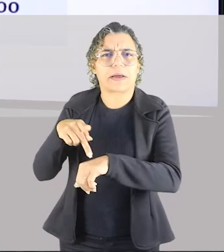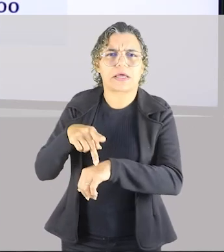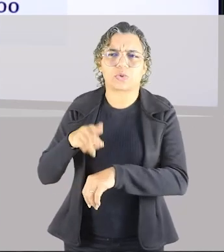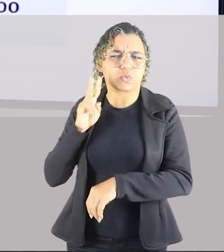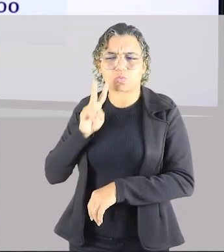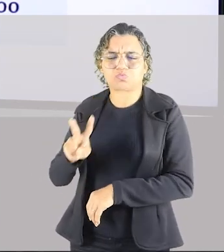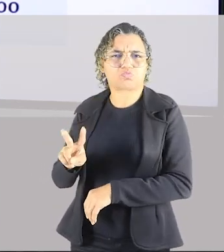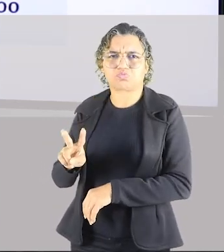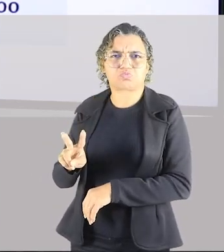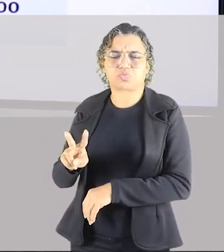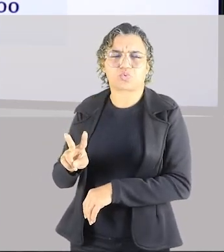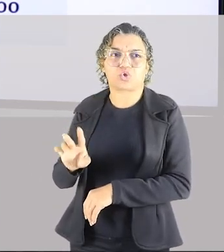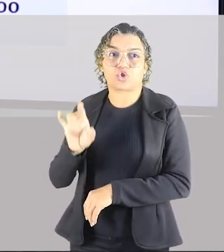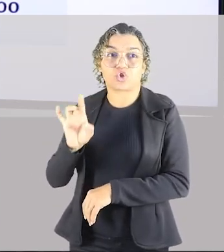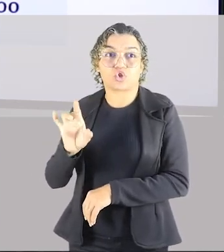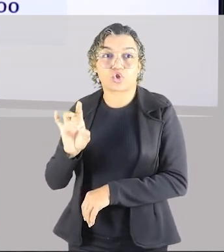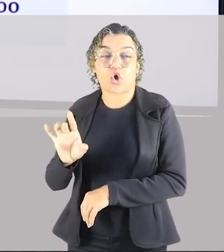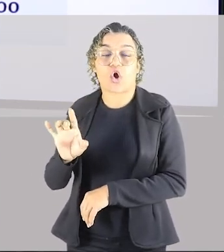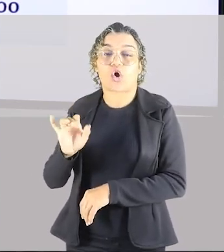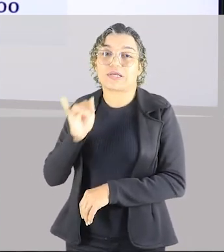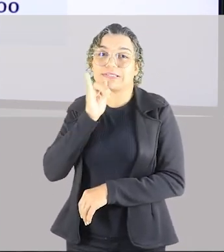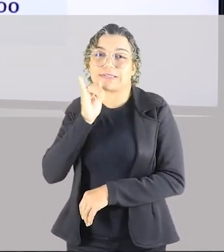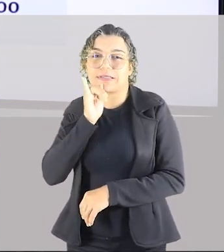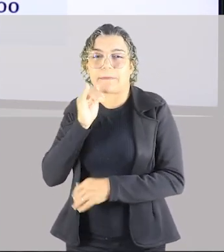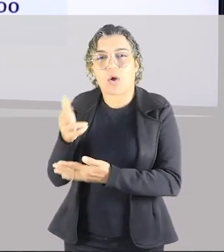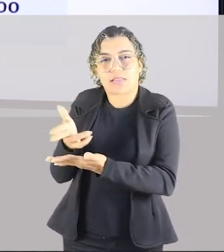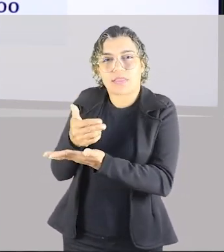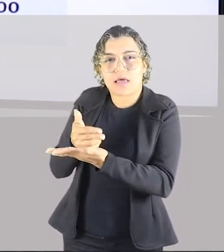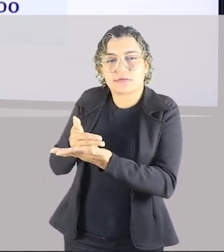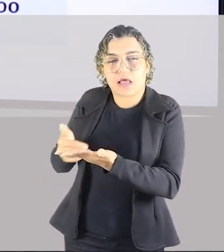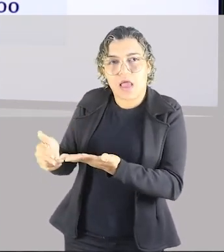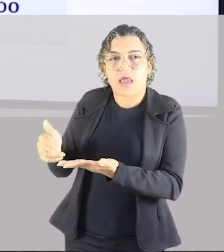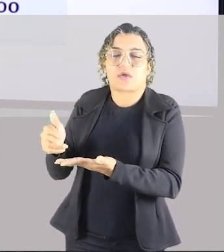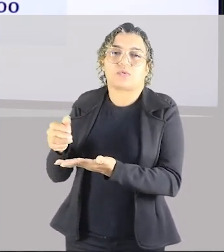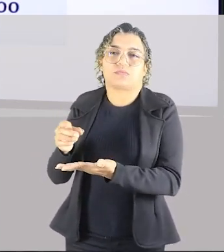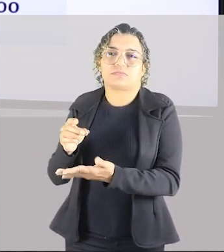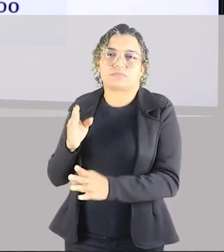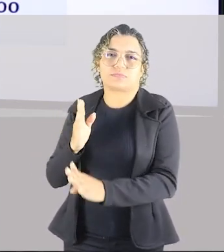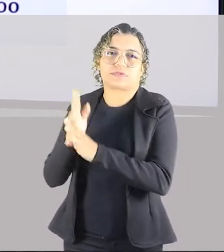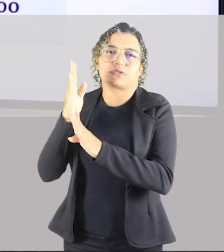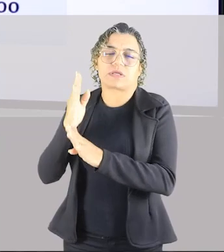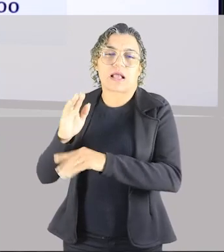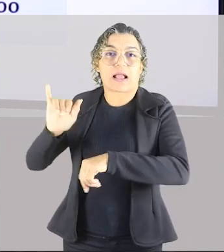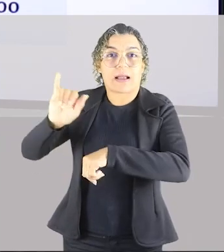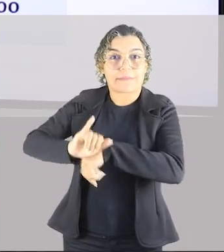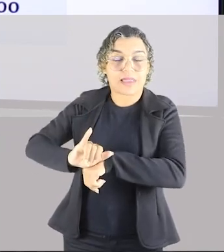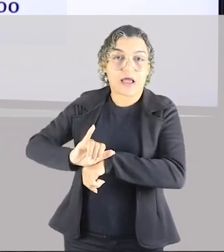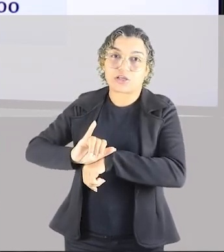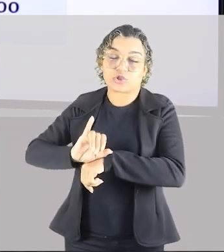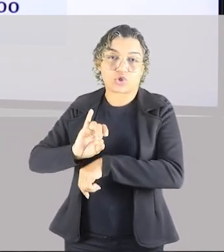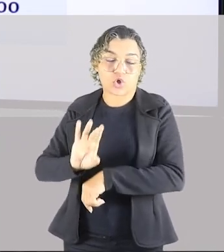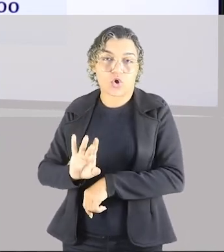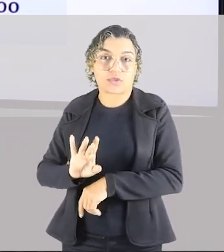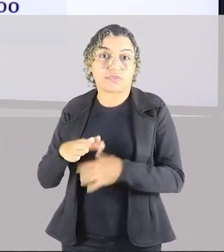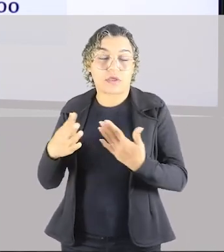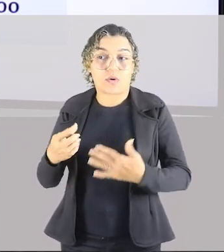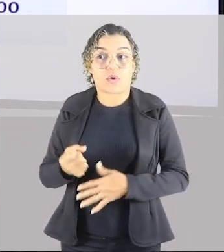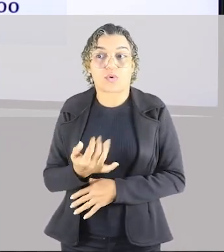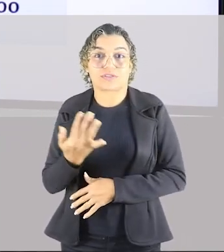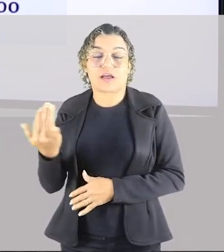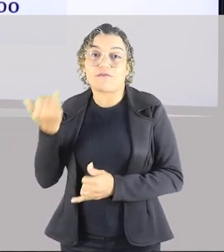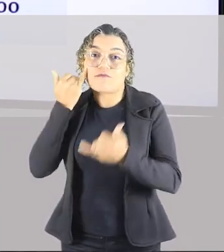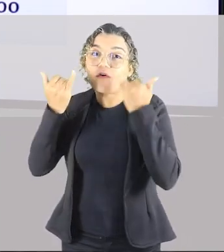vou conseguir basicamente ver os contornos, ver a identificação, por exemplo, das capitais. Veja que a quantidade